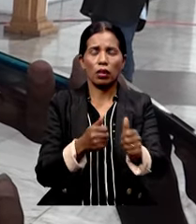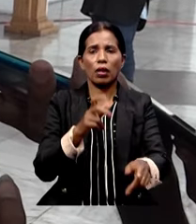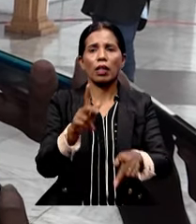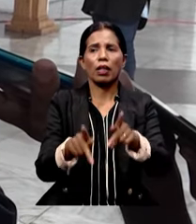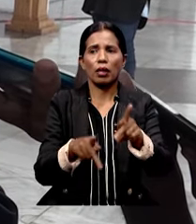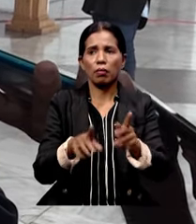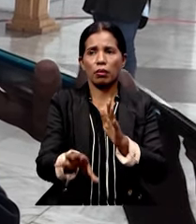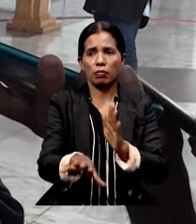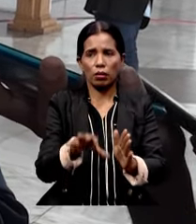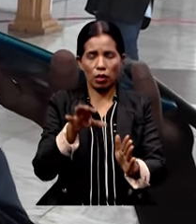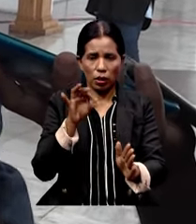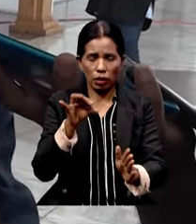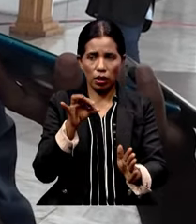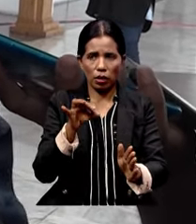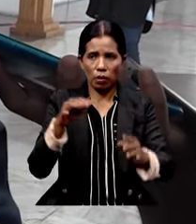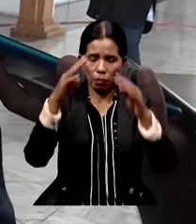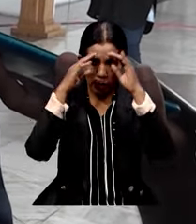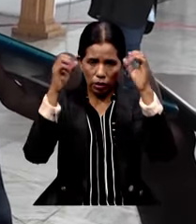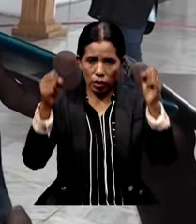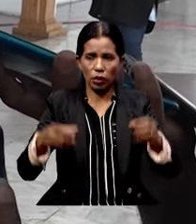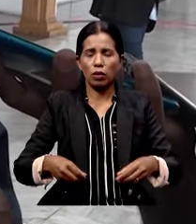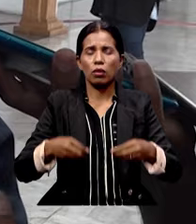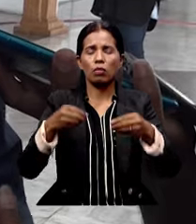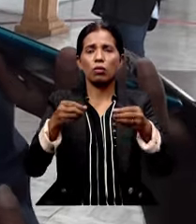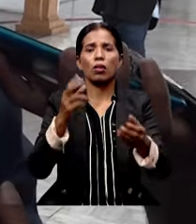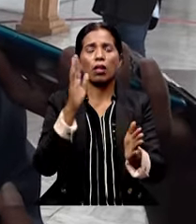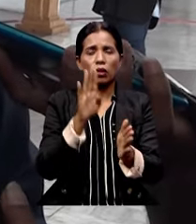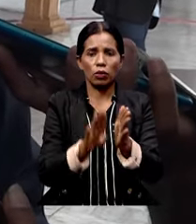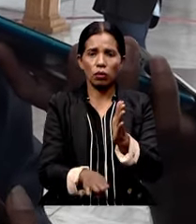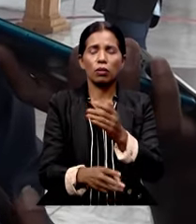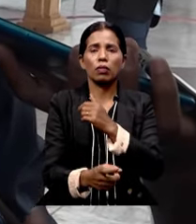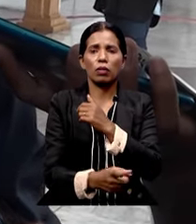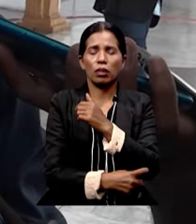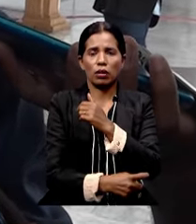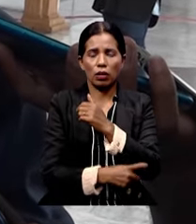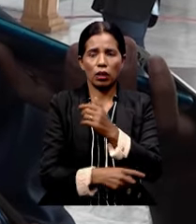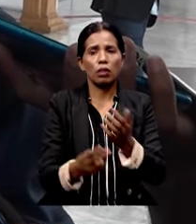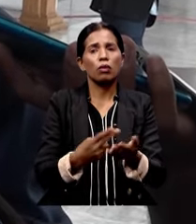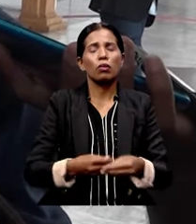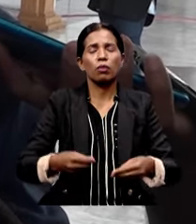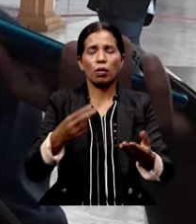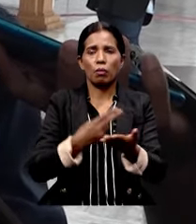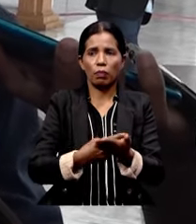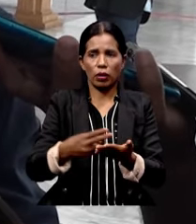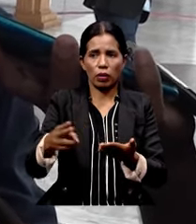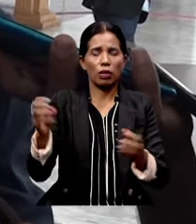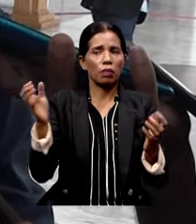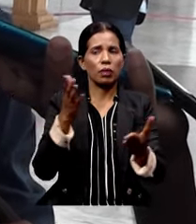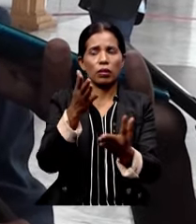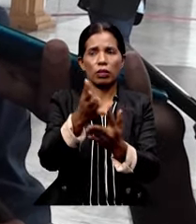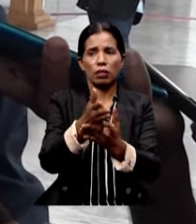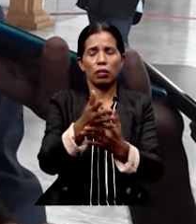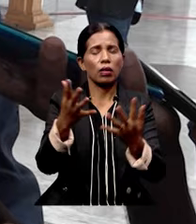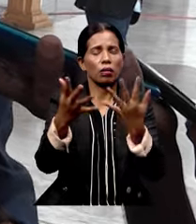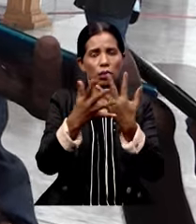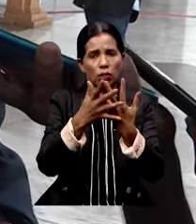a condenação, Presidente Belifon indulto. Lá precisa tama Becora, ou tama Gleno,